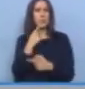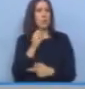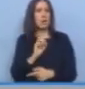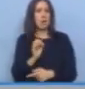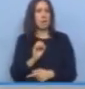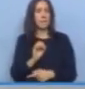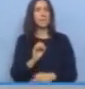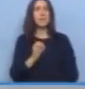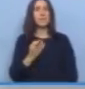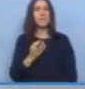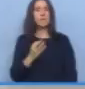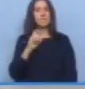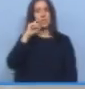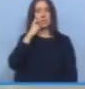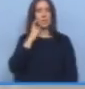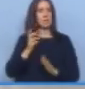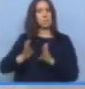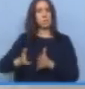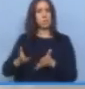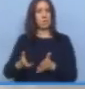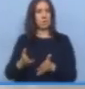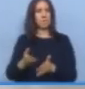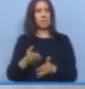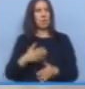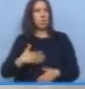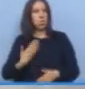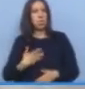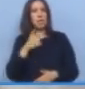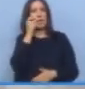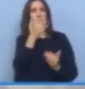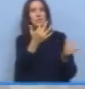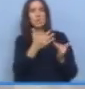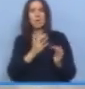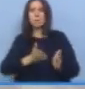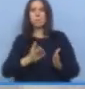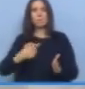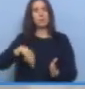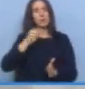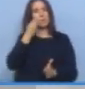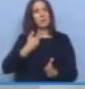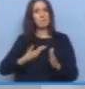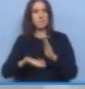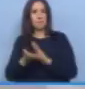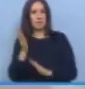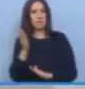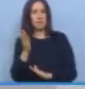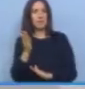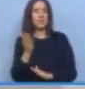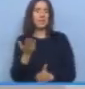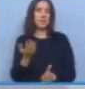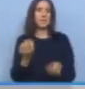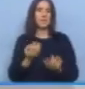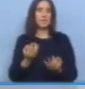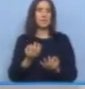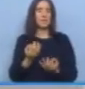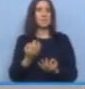e que não deve haver uma desconfiança, não deve haver um medo daqueles que chegam, porque nós também somos aqueles que partem, e por